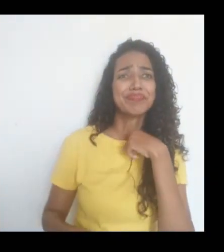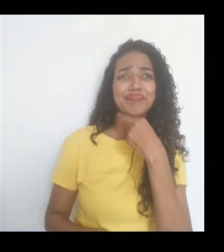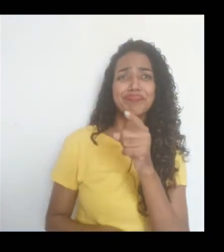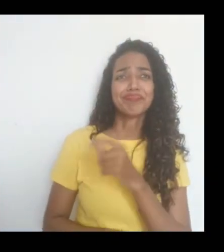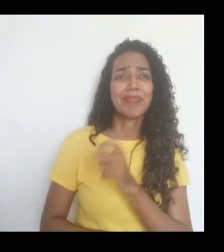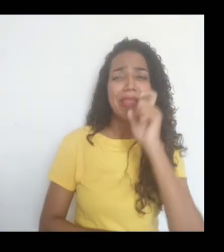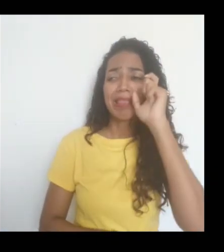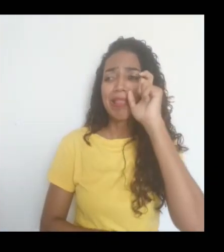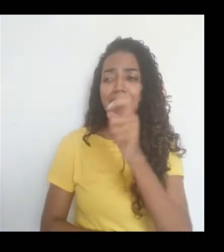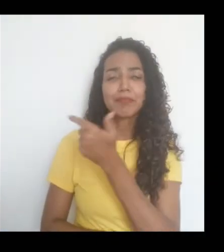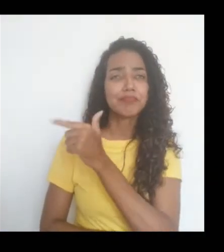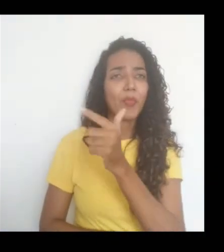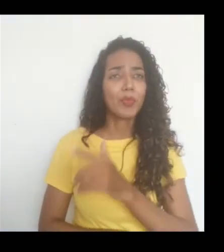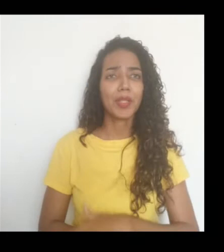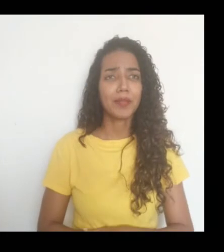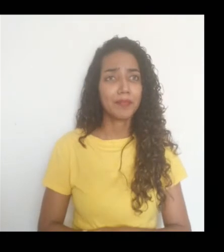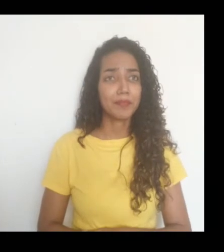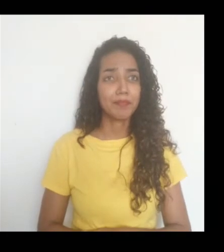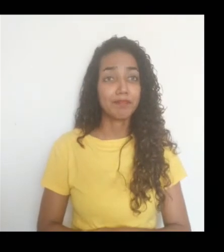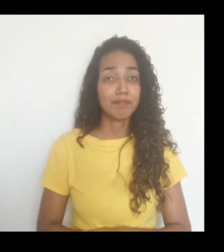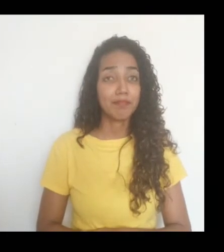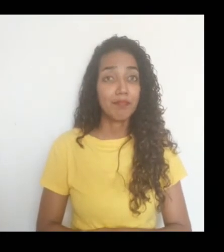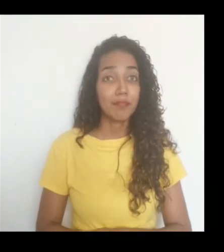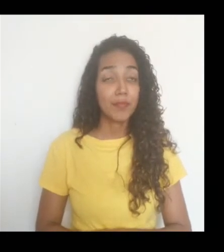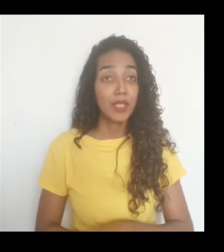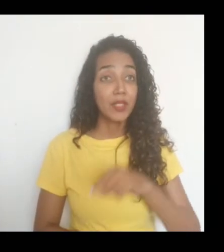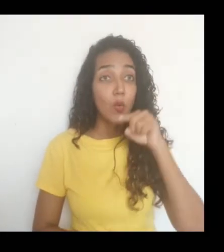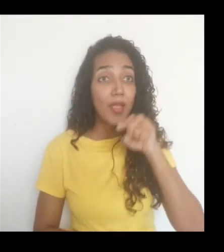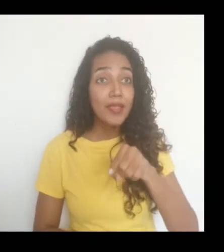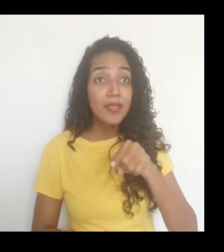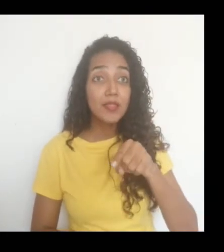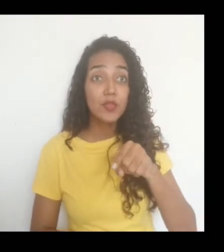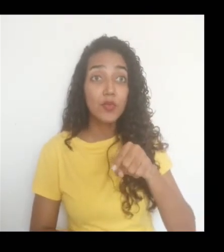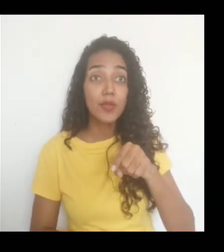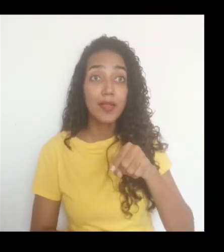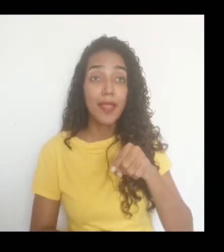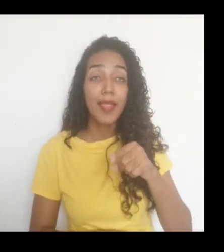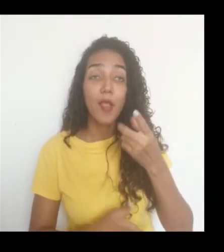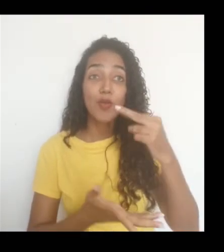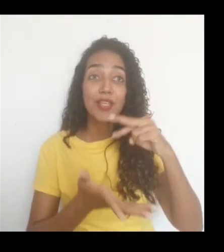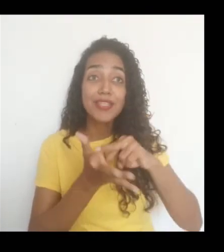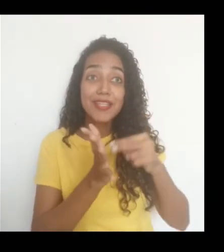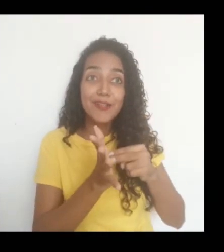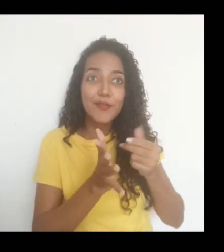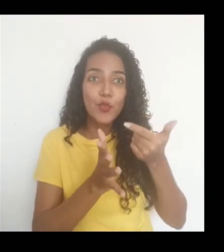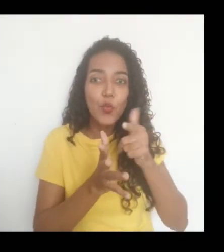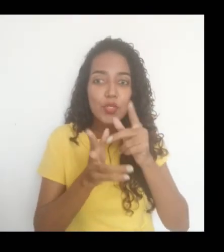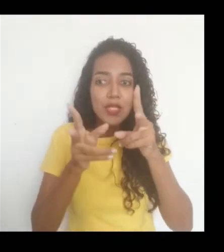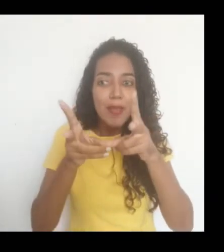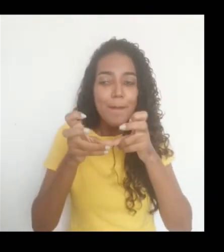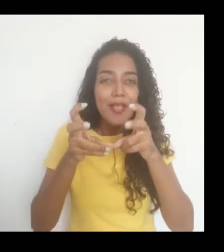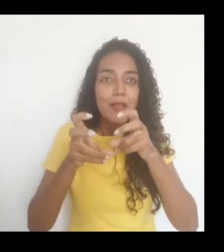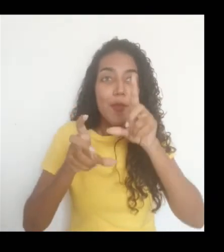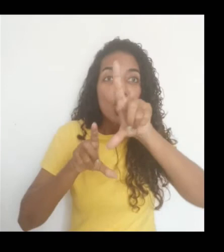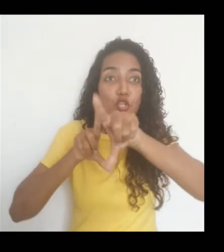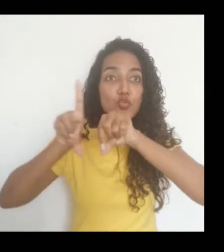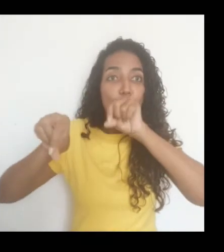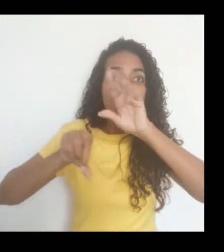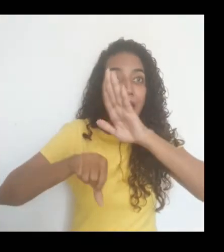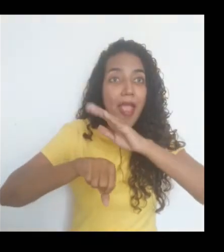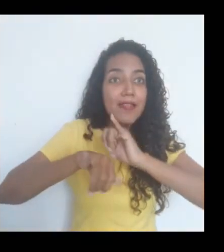que caracteriza um processo de abstração. Vejam agora essa outra representação, onde a gente